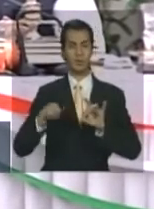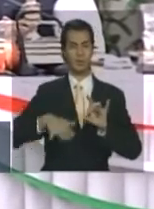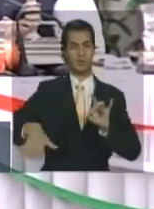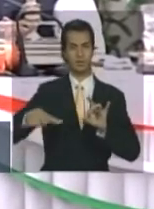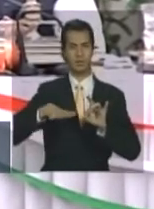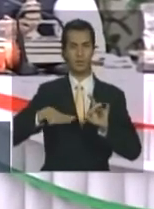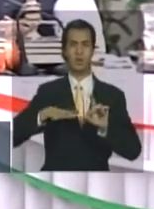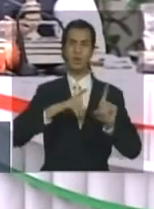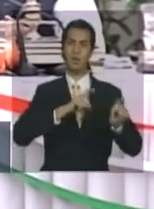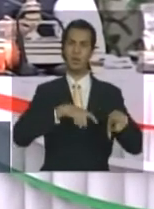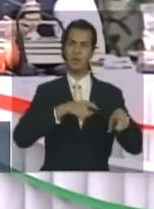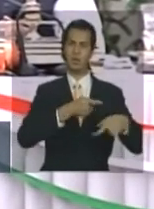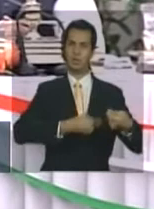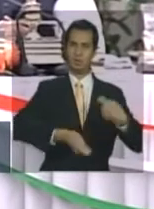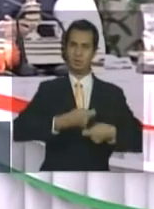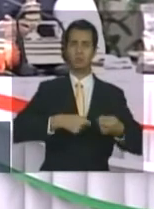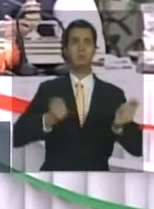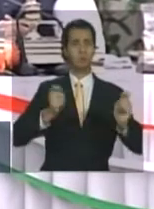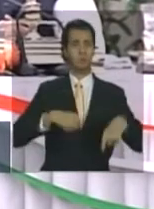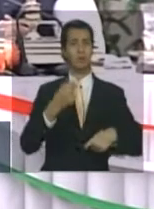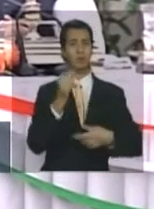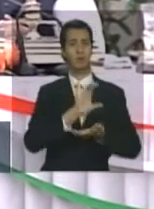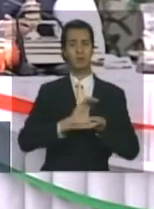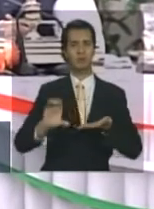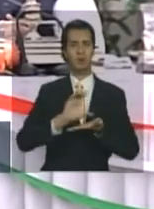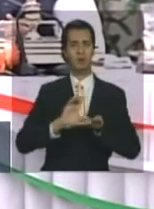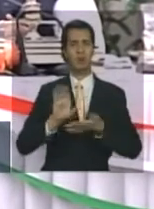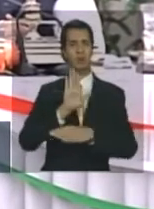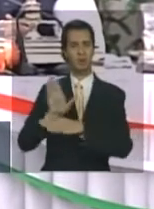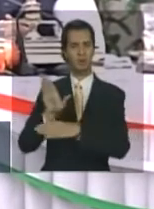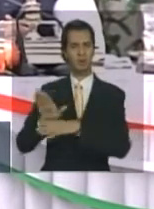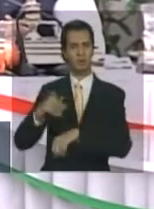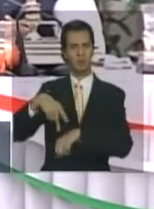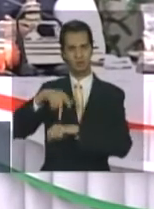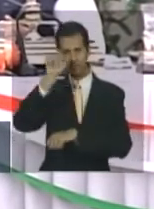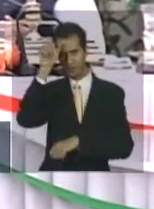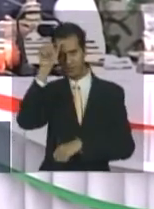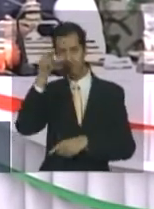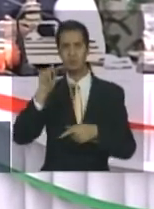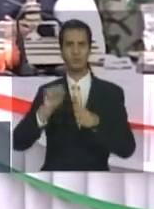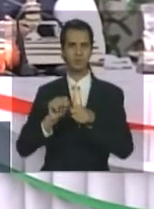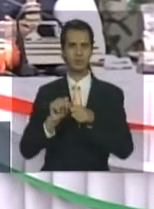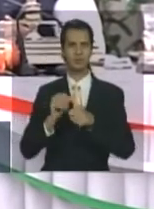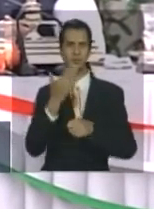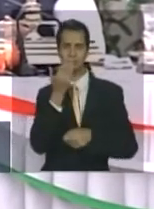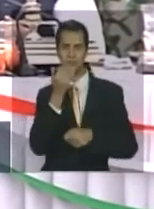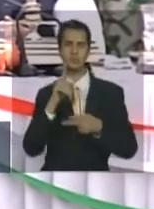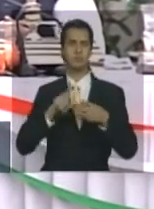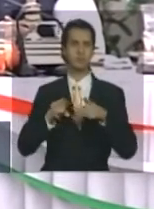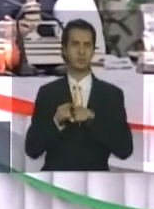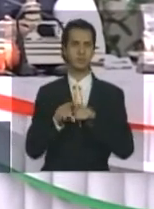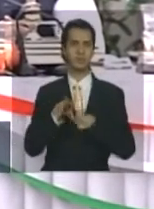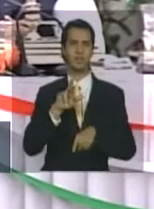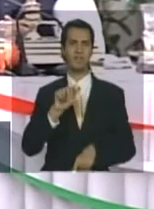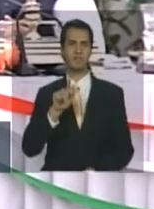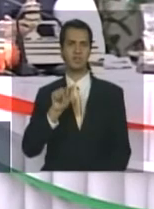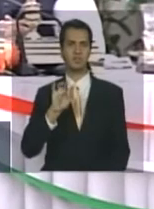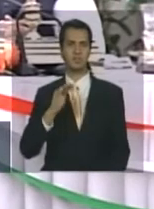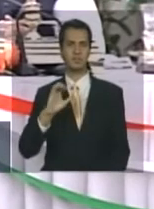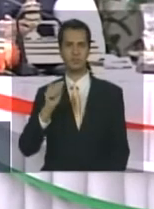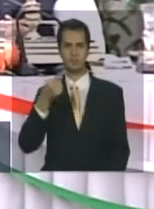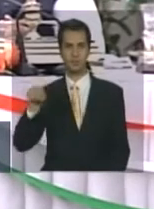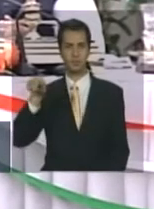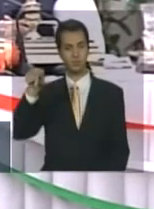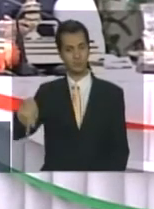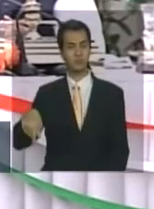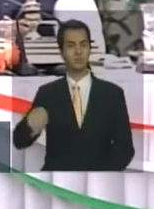poderão gerar investimentos na cadeia de processamento de alimentos e refrigeração na Índia. We particularly